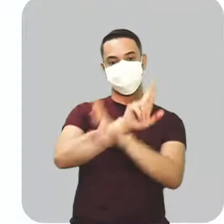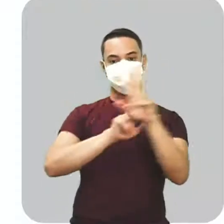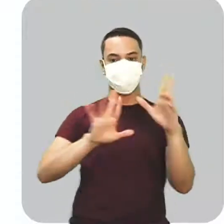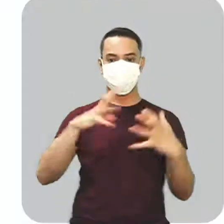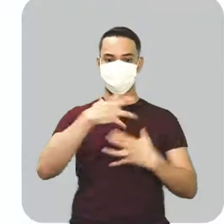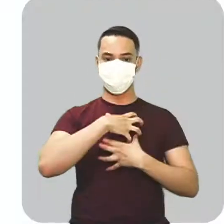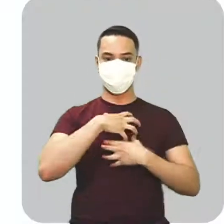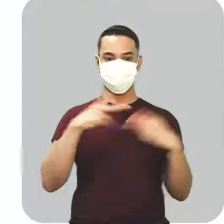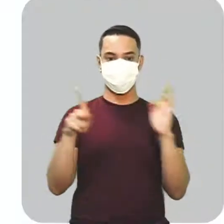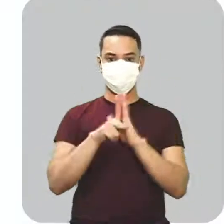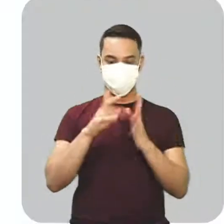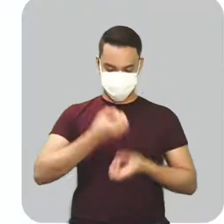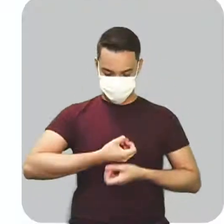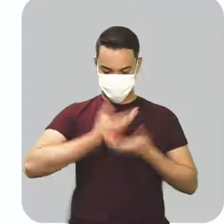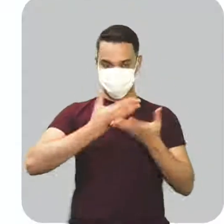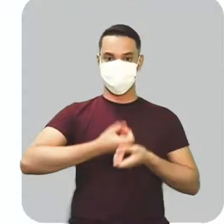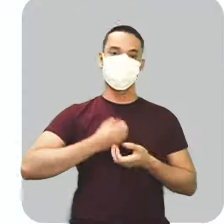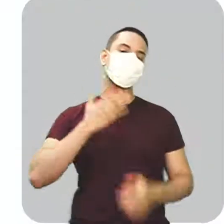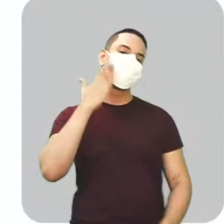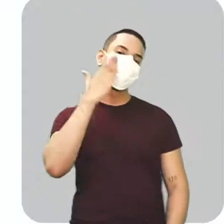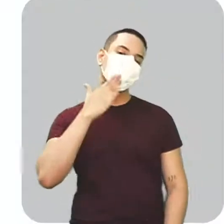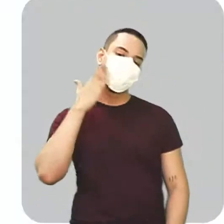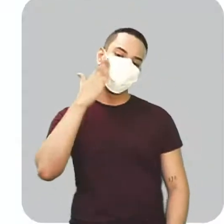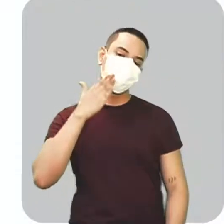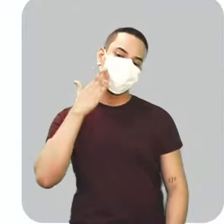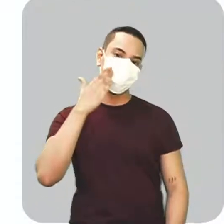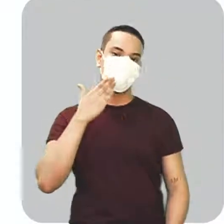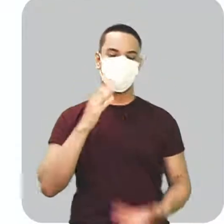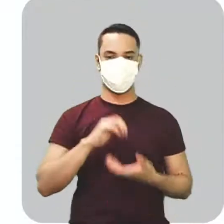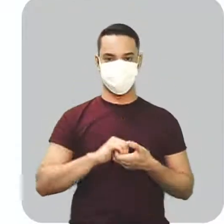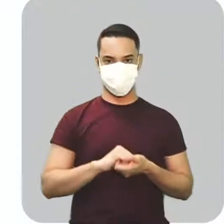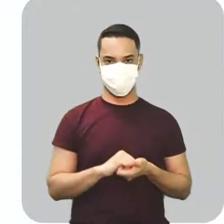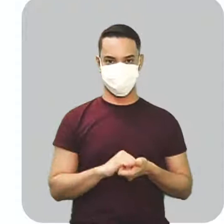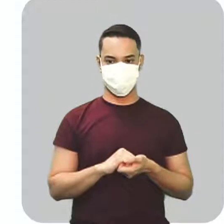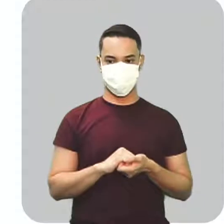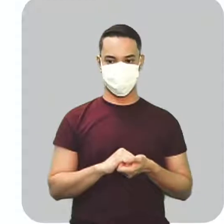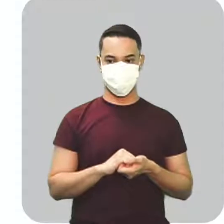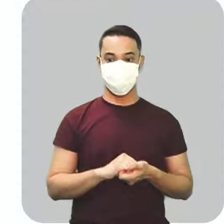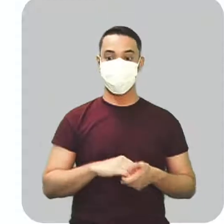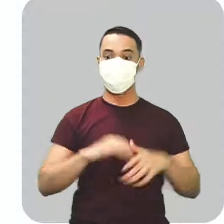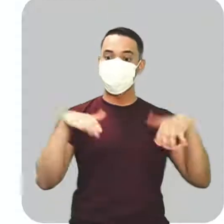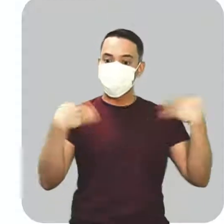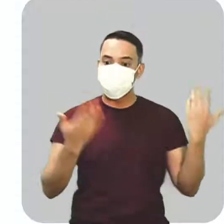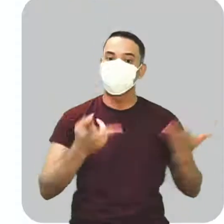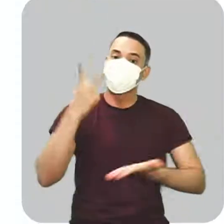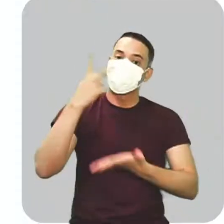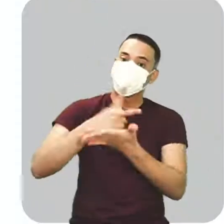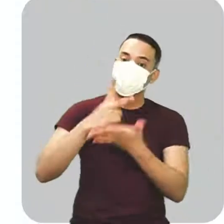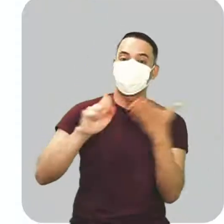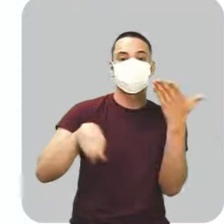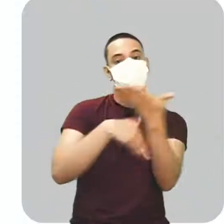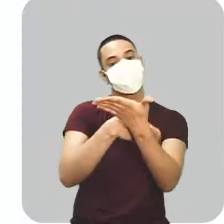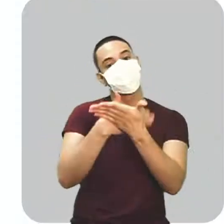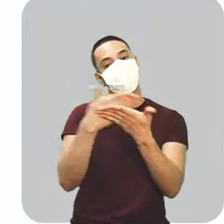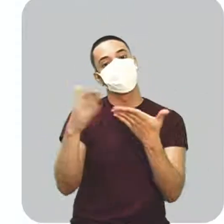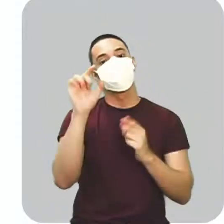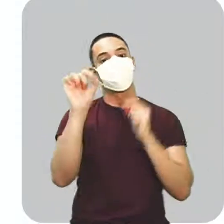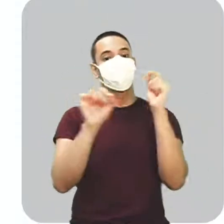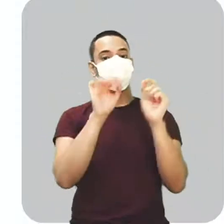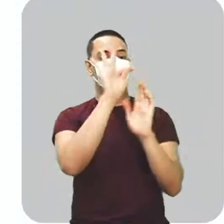de produção do discurso. Vamos lá, como sempre, começando pelo